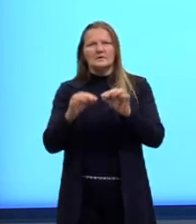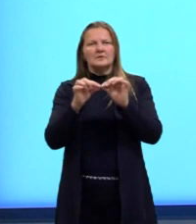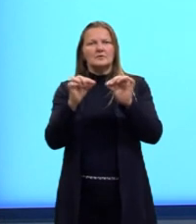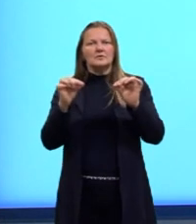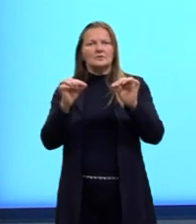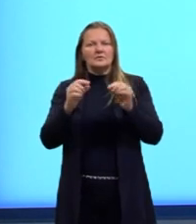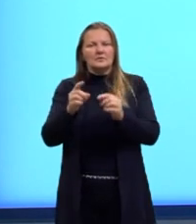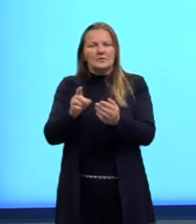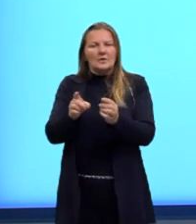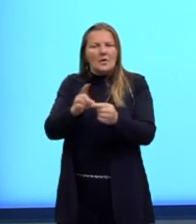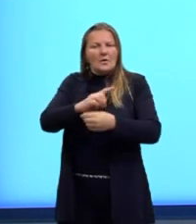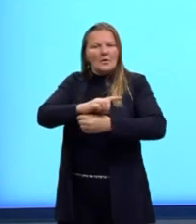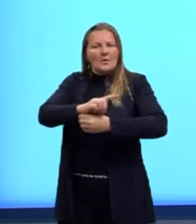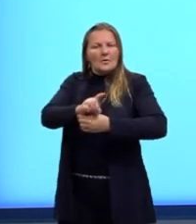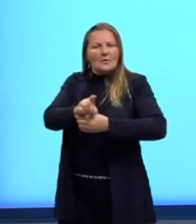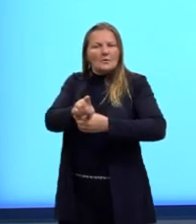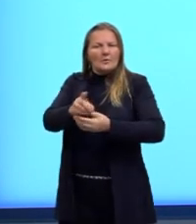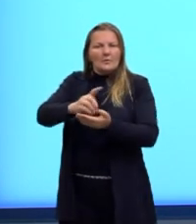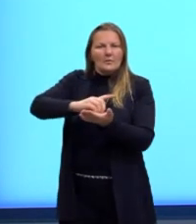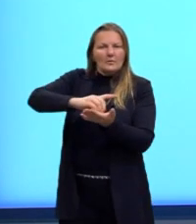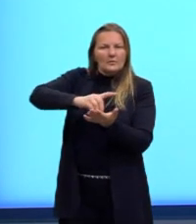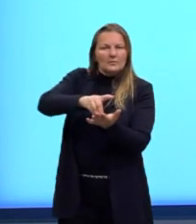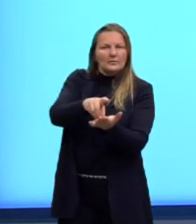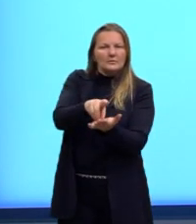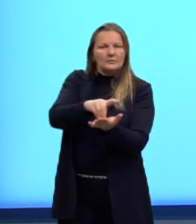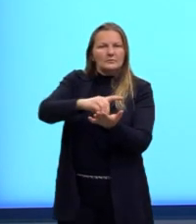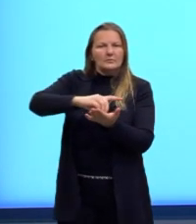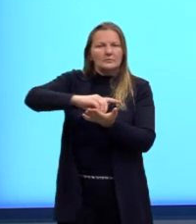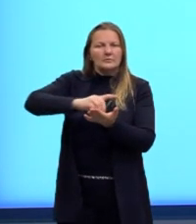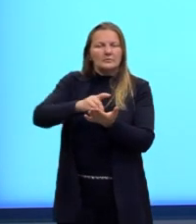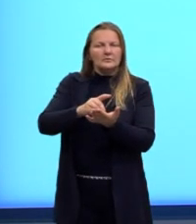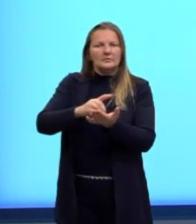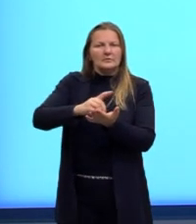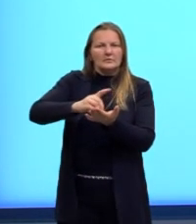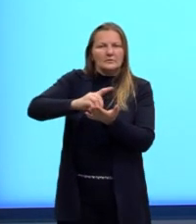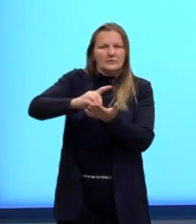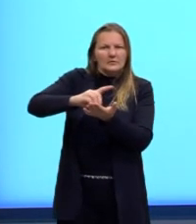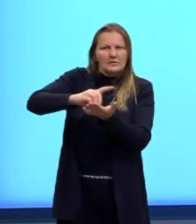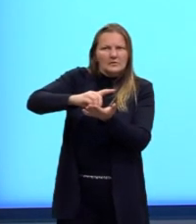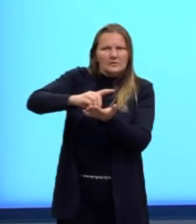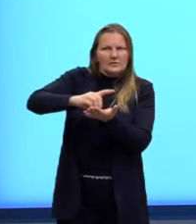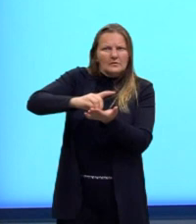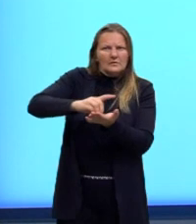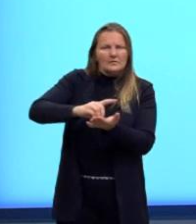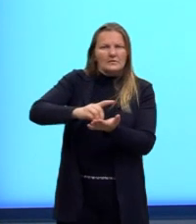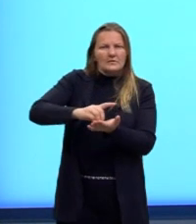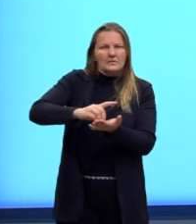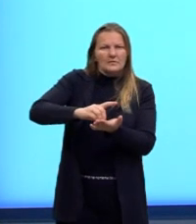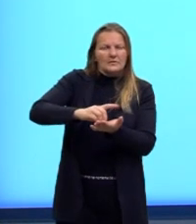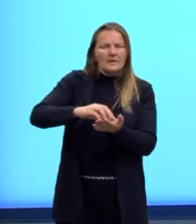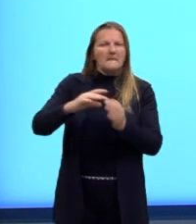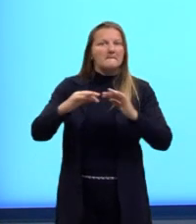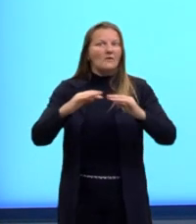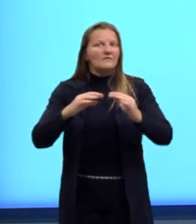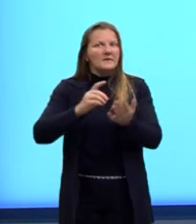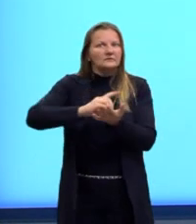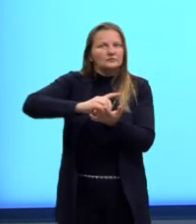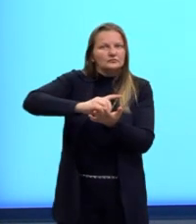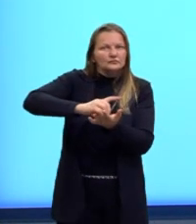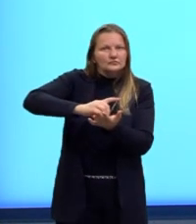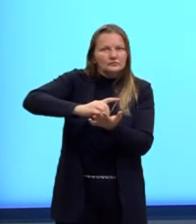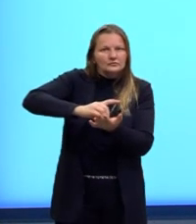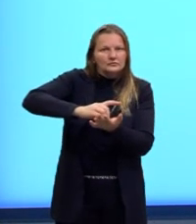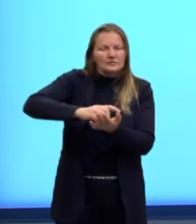que estava próximo ali, né, ela sofria então deflexão, quer dizer que ela começou a se mexer. Conforme ele então aplicou,